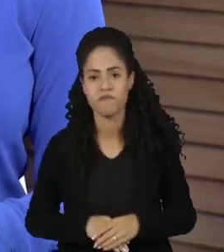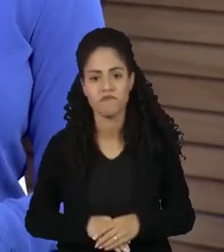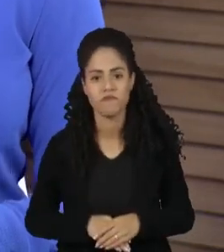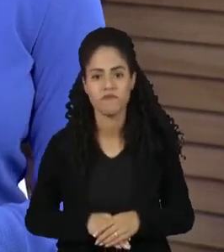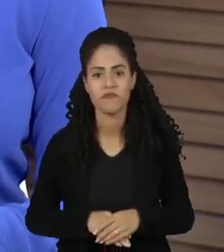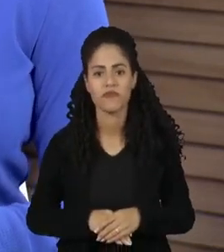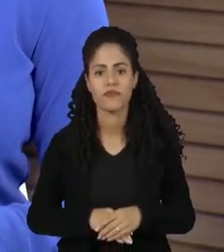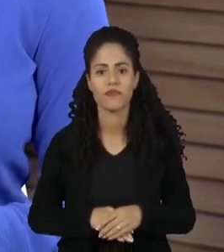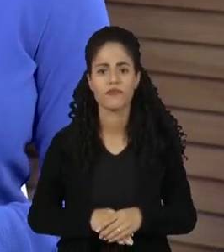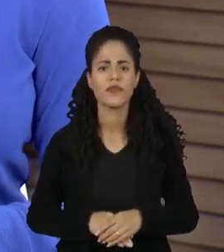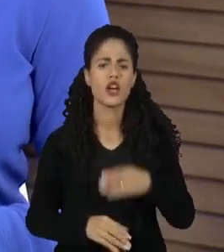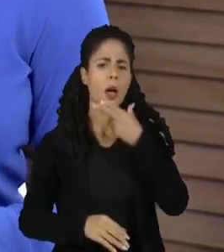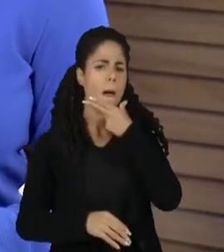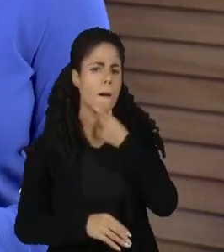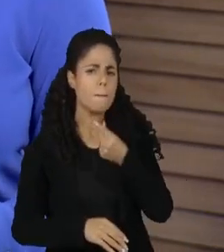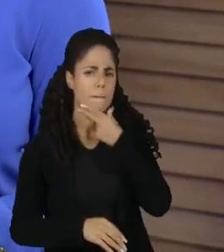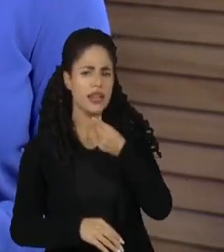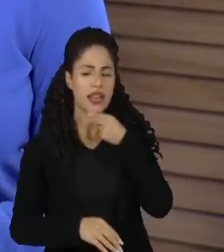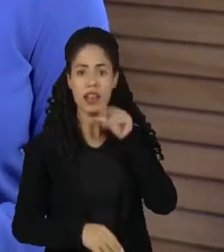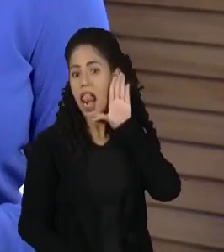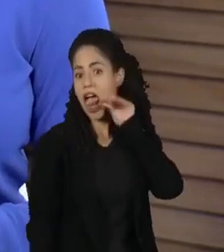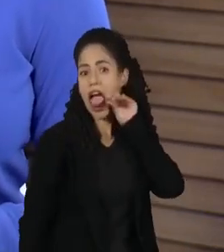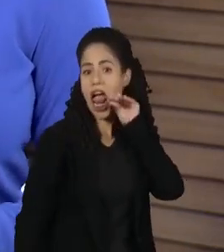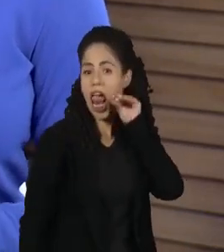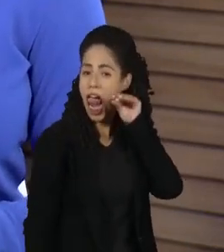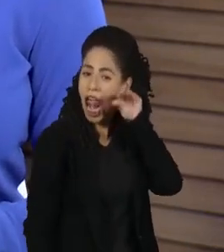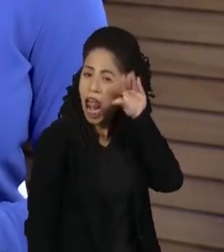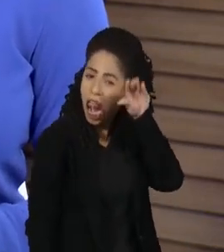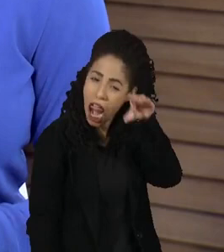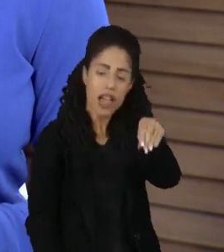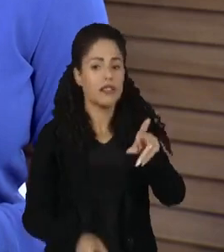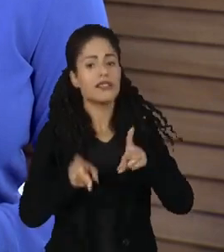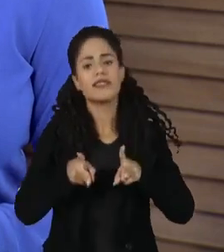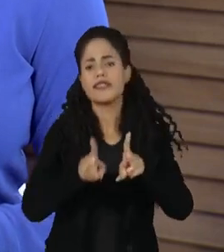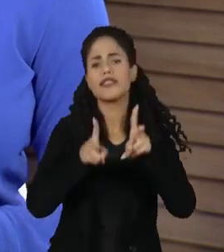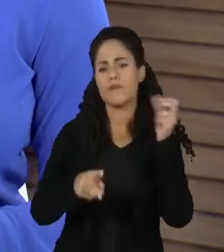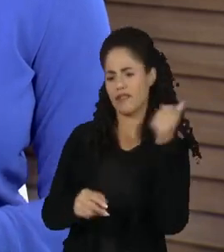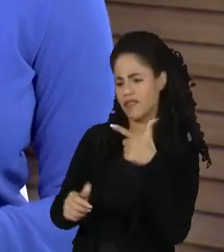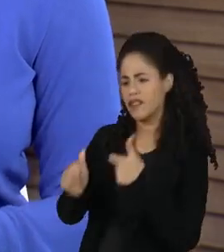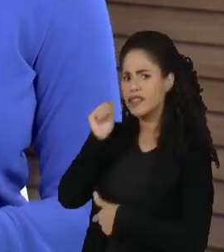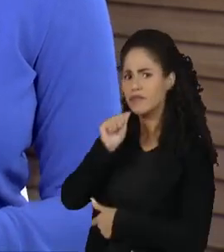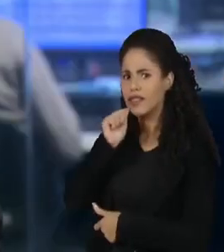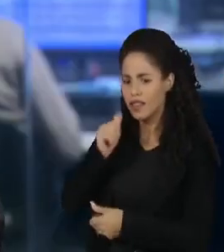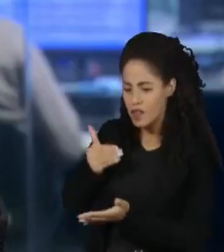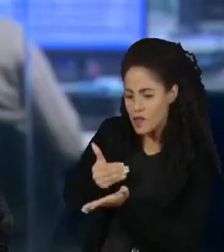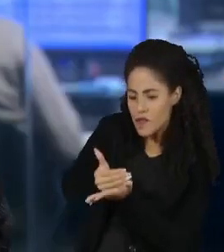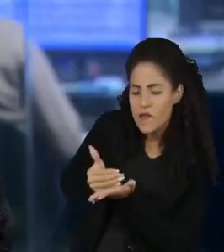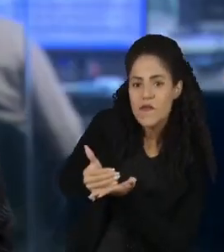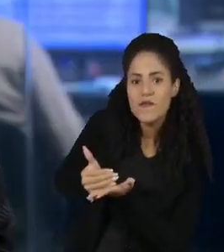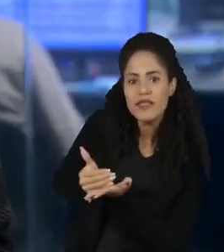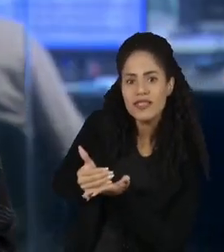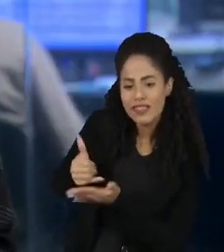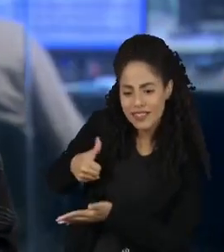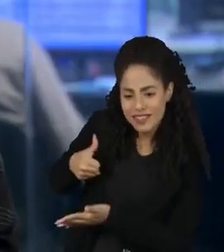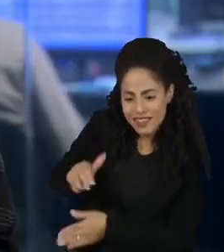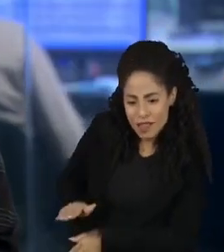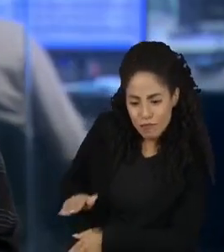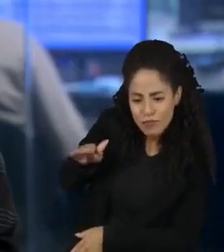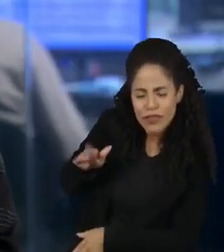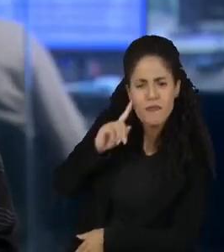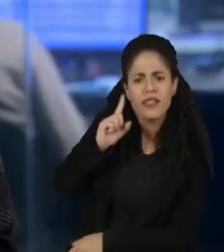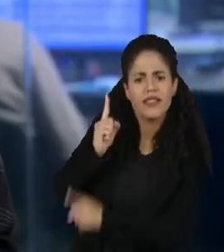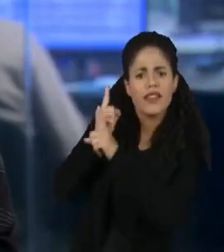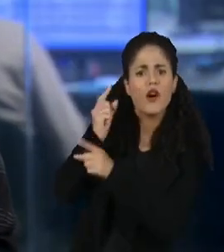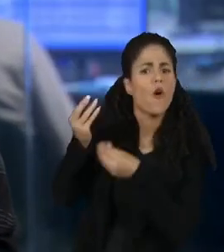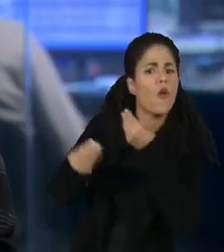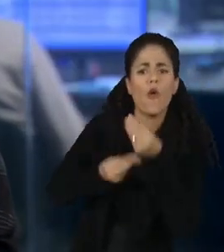Os meninos são mais tagarelas que as meninas, pelo menos no primeiro ano de vida. Esse padrão foi identificado